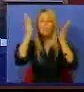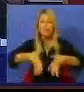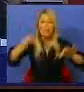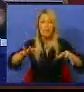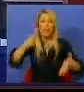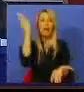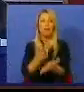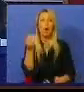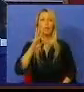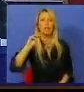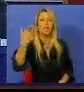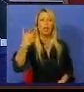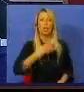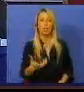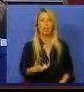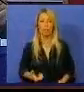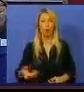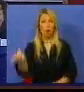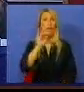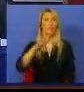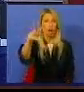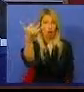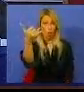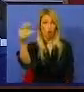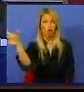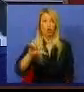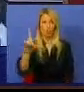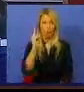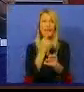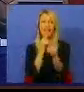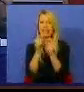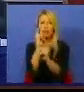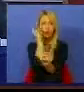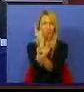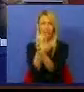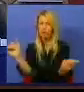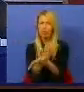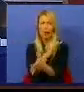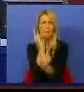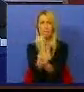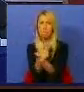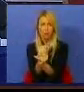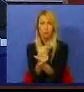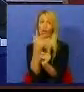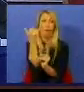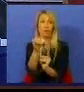dia 31 de dezembro. No dia 12 de julho, na mesma entrevista do mesmo semanário, que também não foi desmentido.